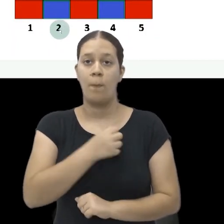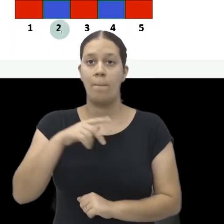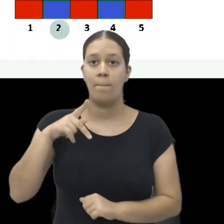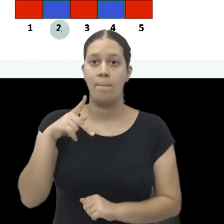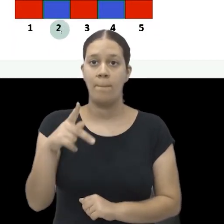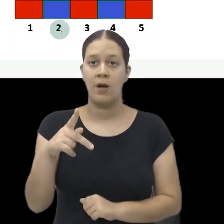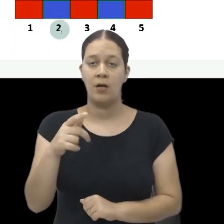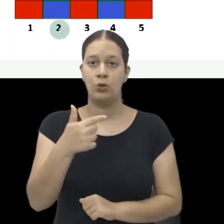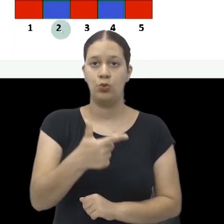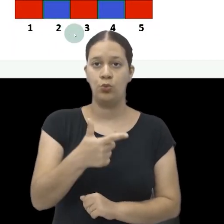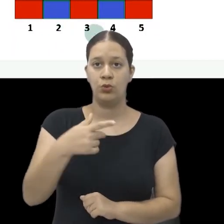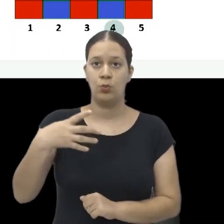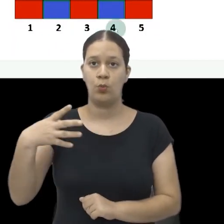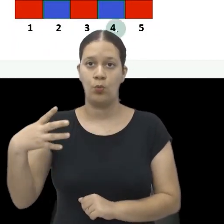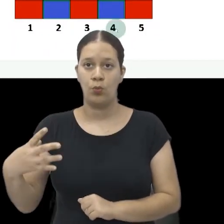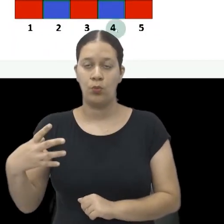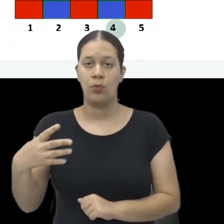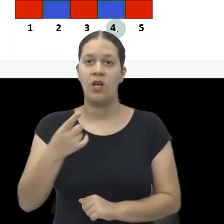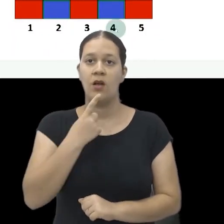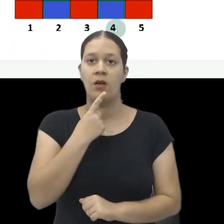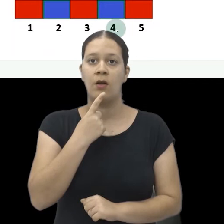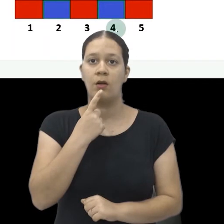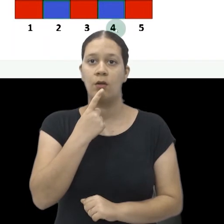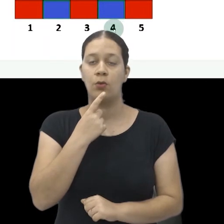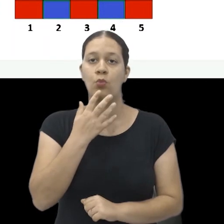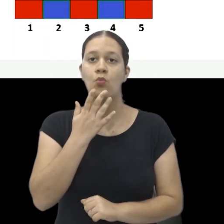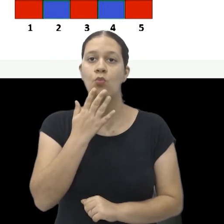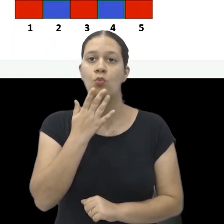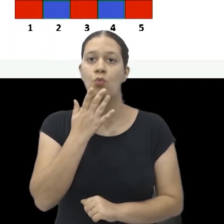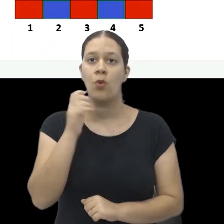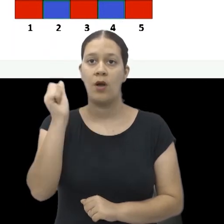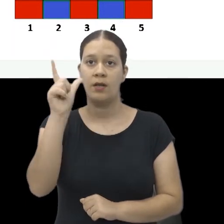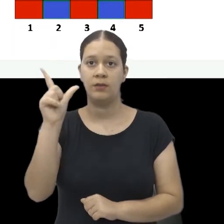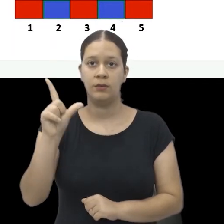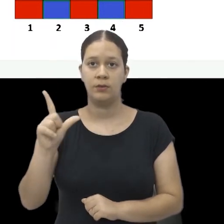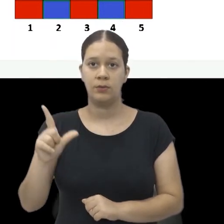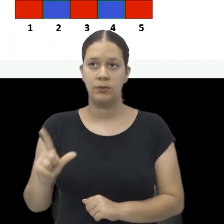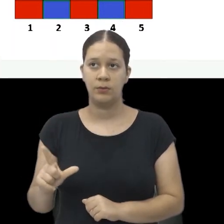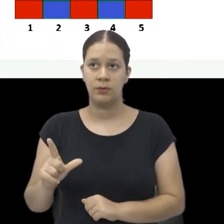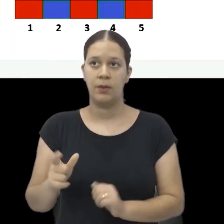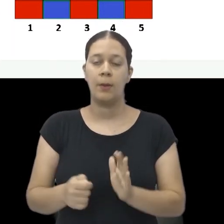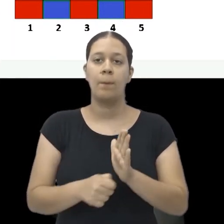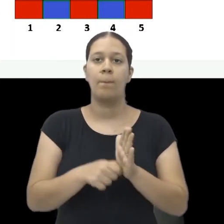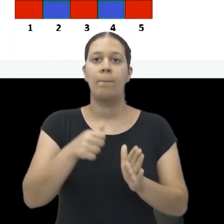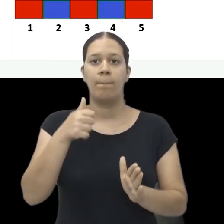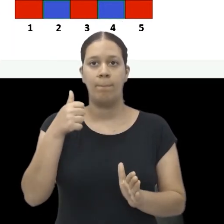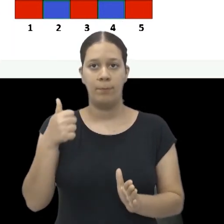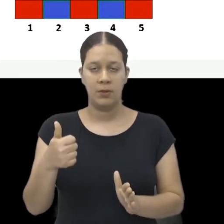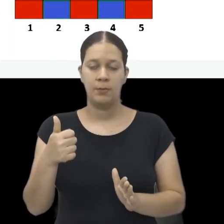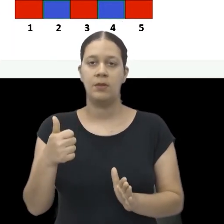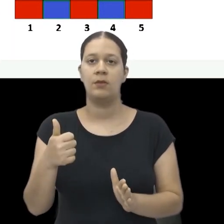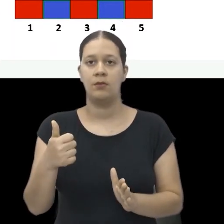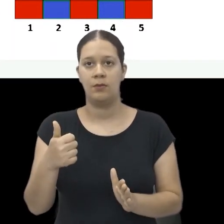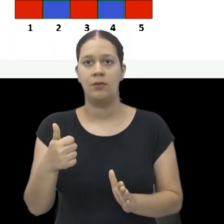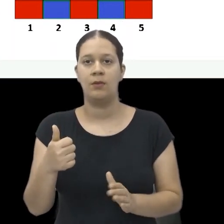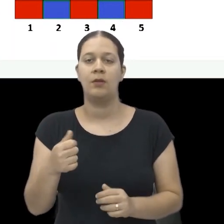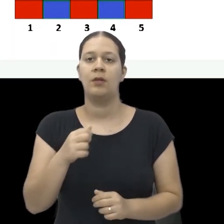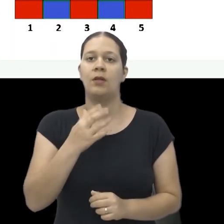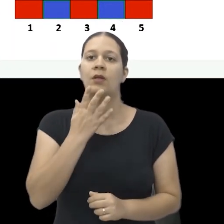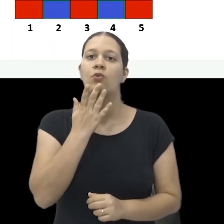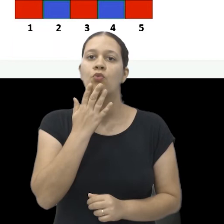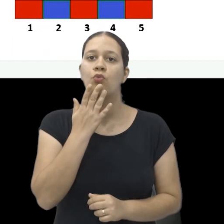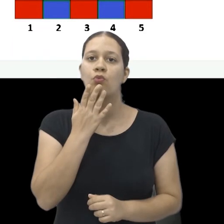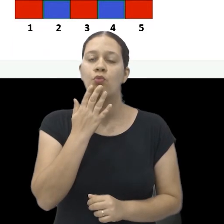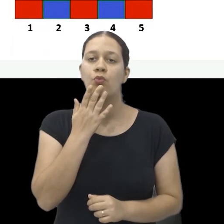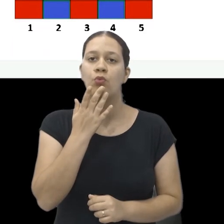pelo número par, 2 e 4, as cores são azuis. Então, essa é a minha primeira regularidade.